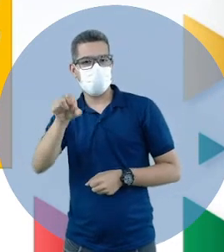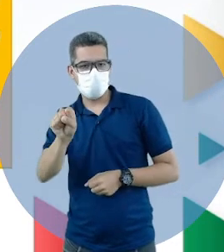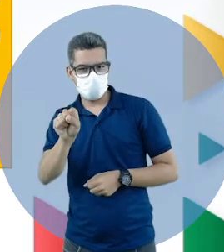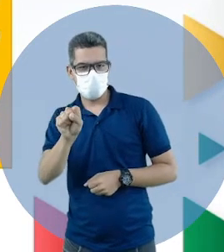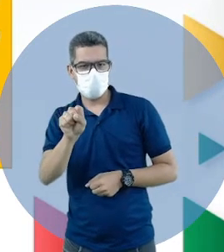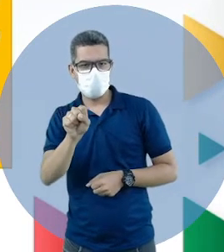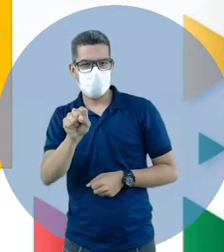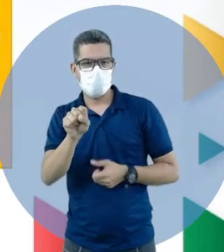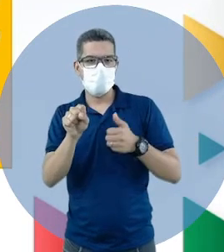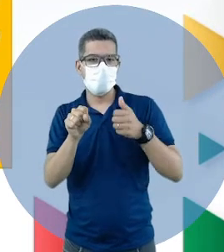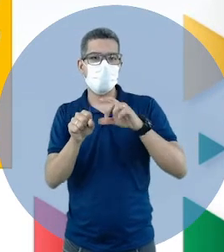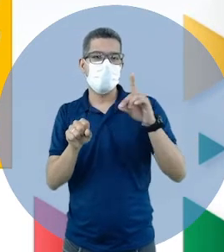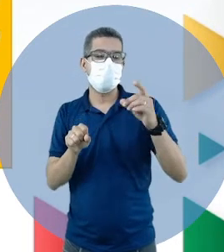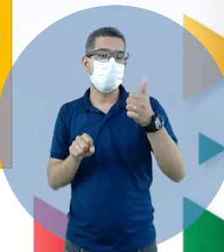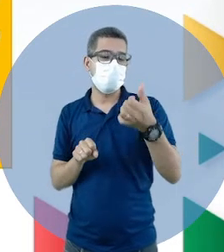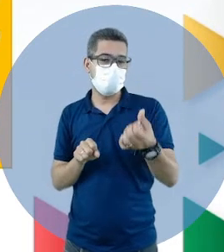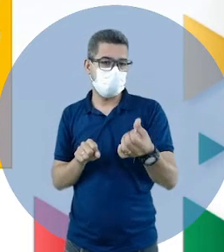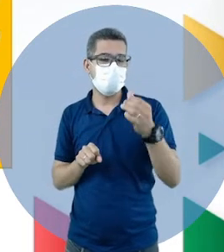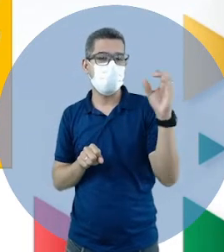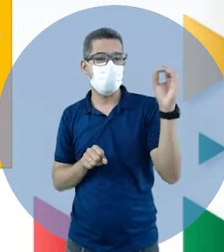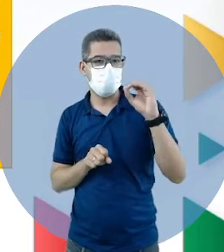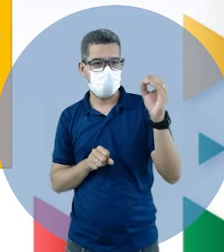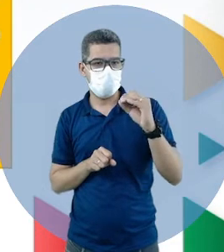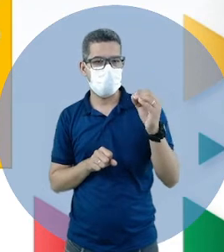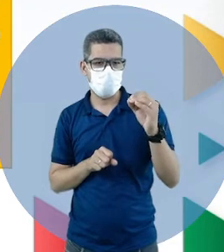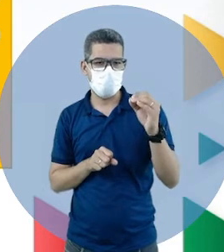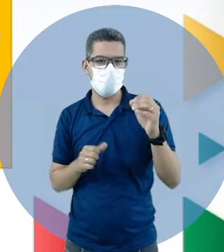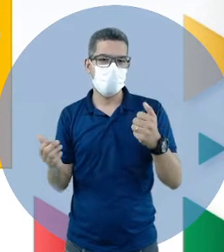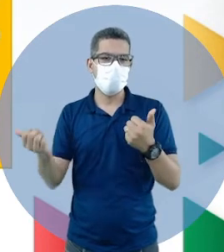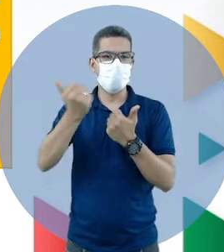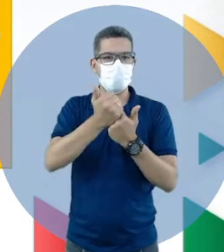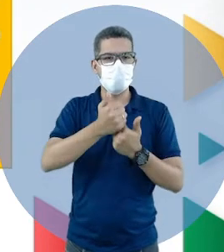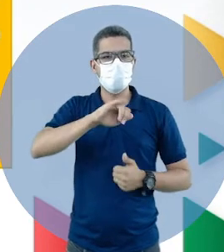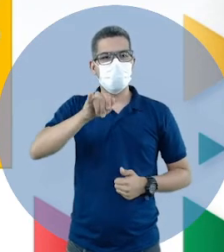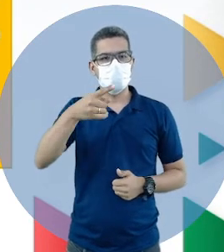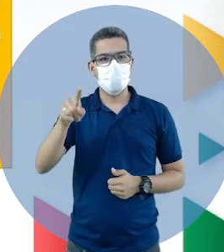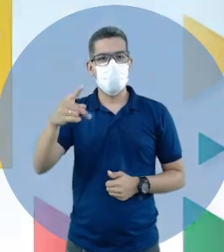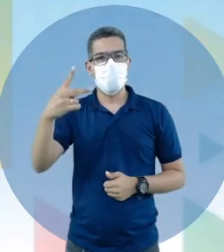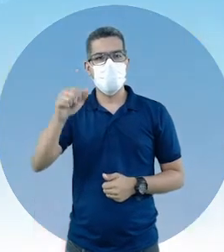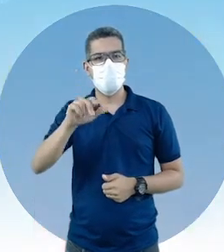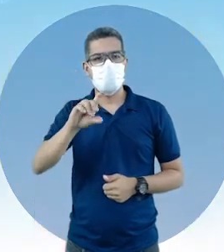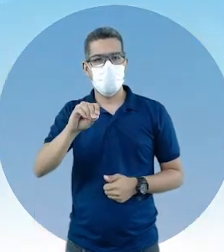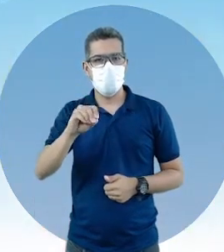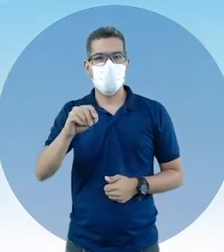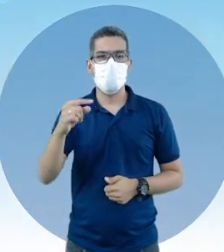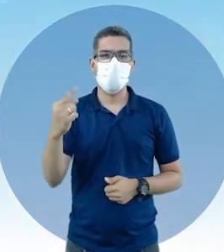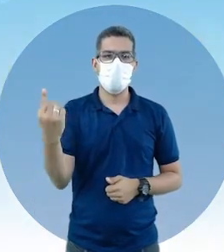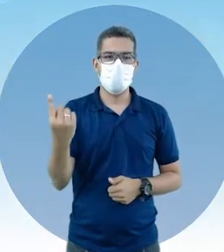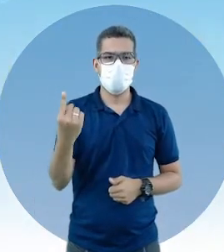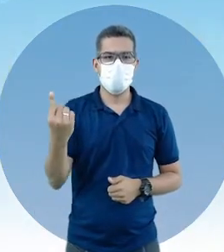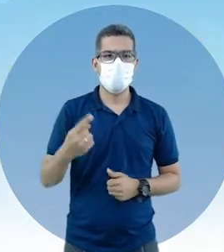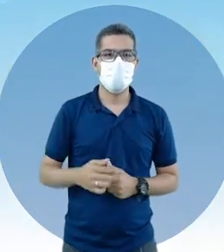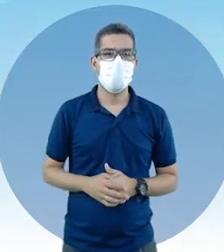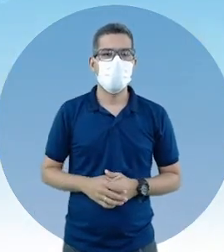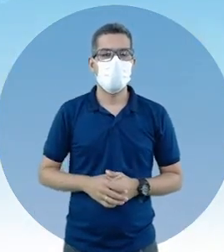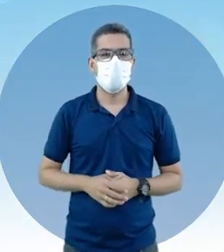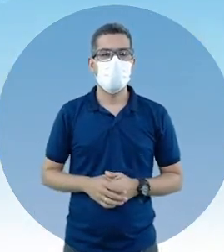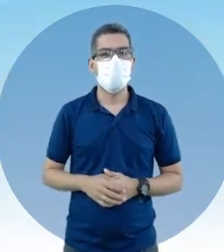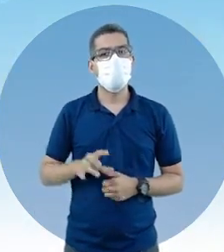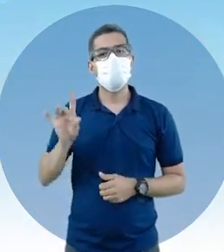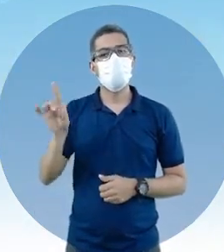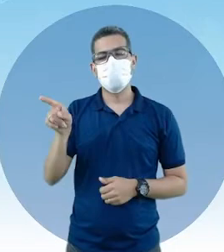Paulo I. Uma curiosidade, João Paulo I foi um papa que teve apenas 33 dias